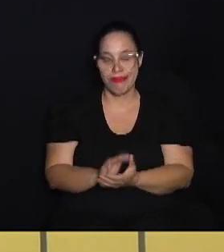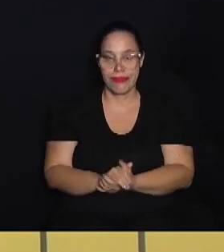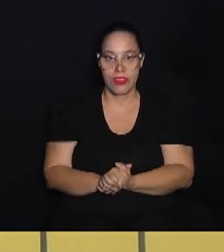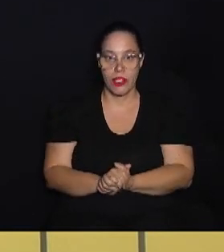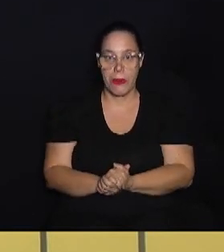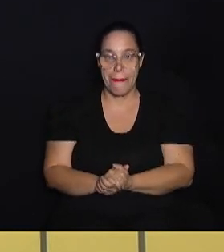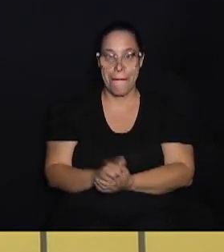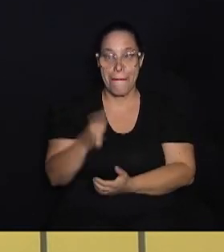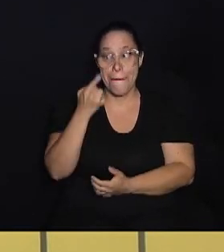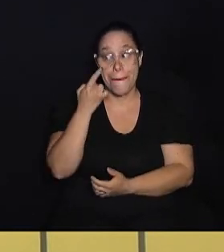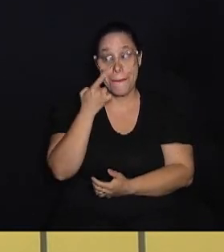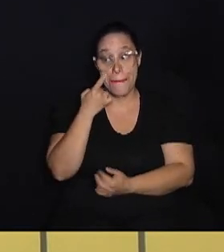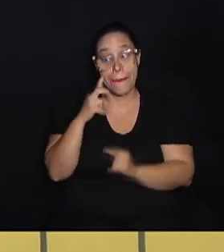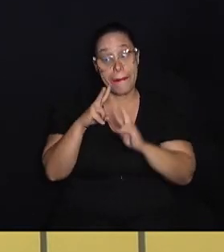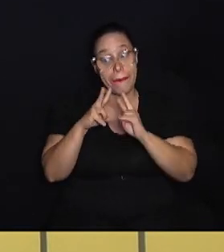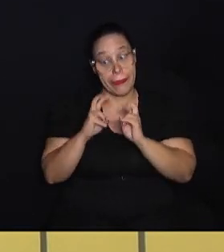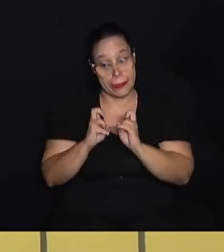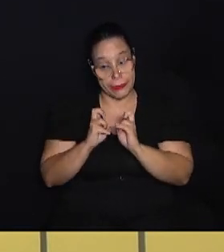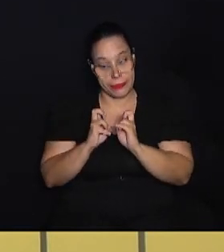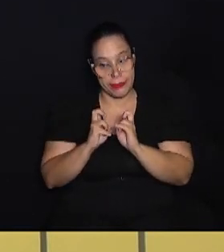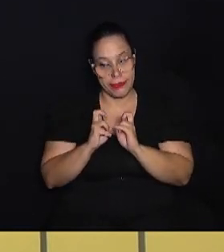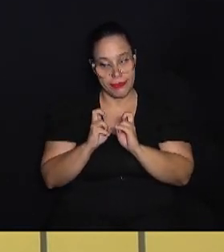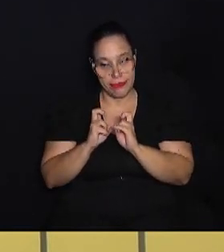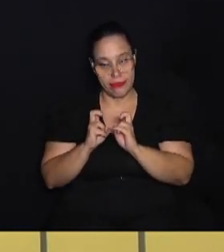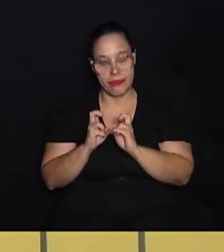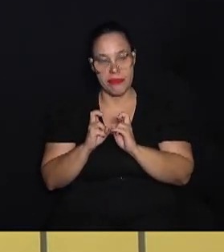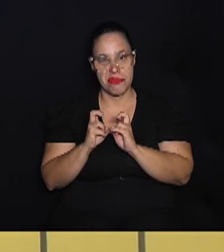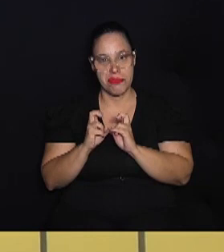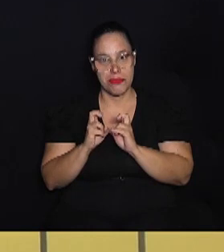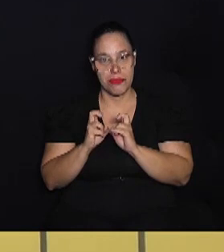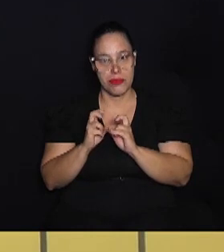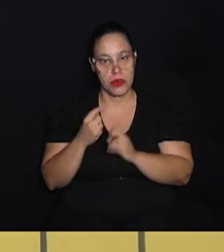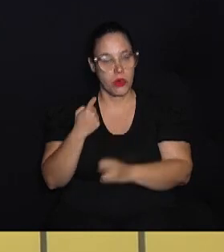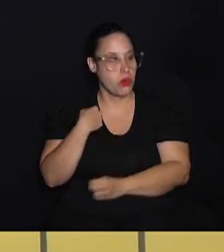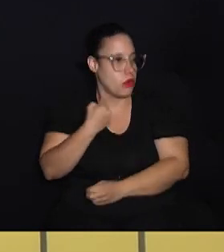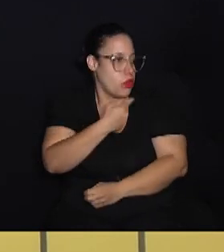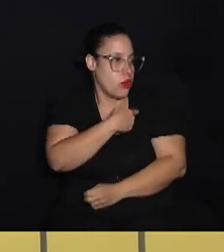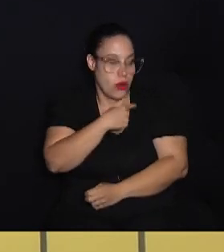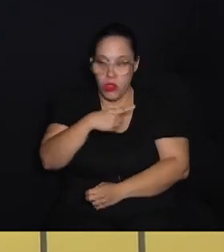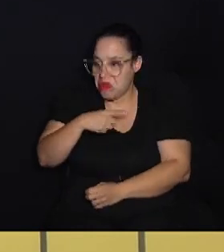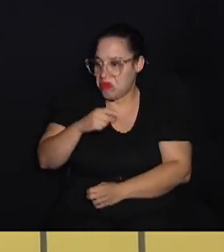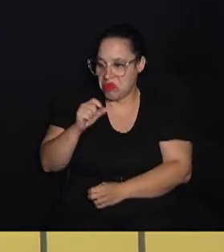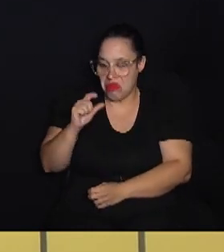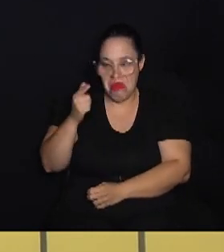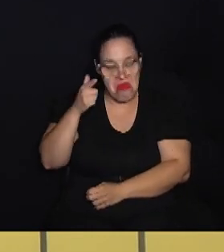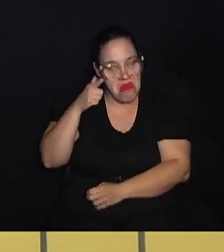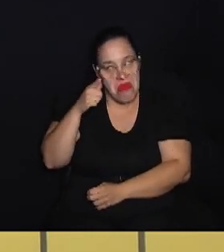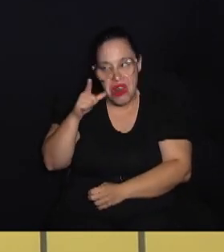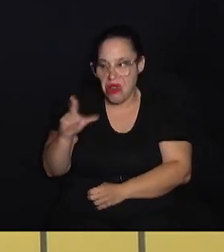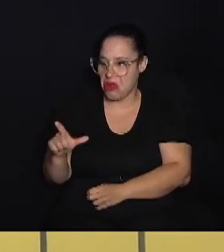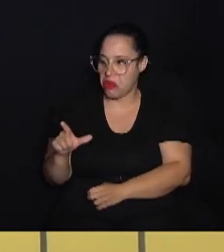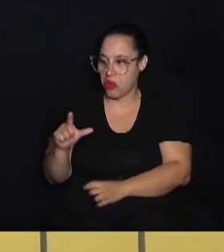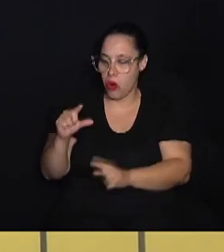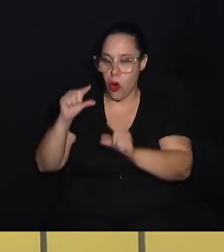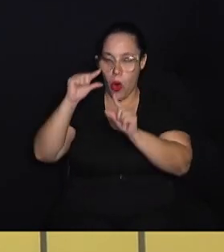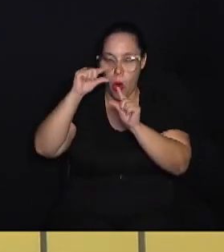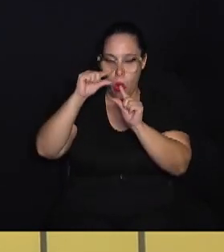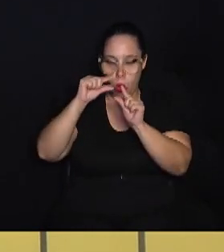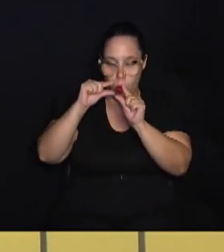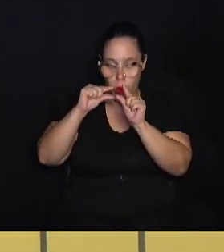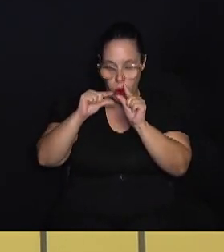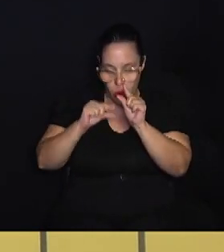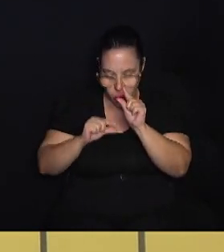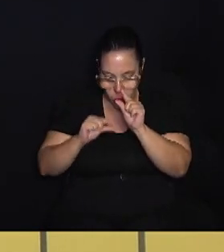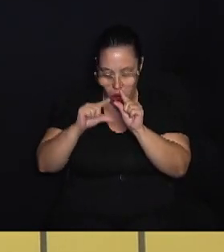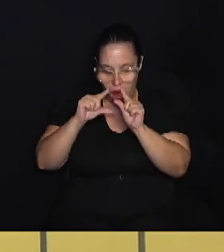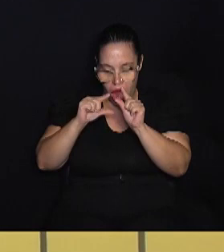E o que a gente tem percebido é que, como nós não estamos conseguindo, na verdade, diminuir nossas emissões